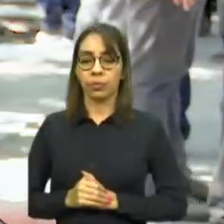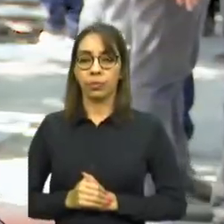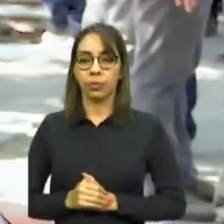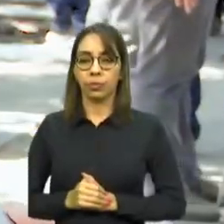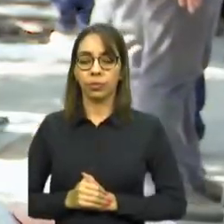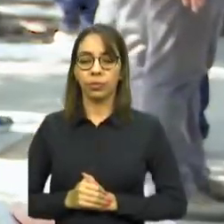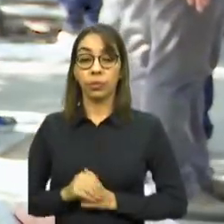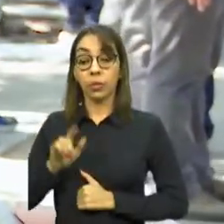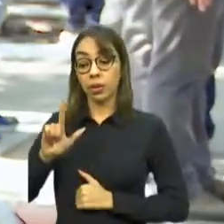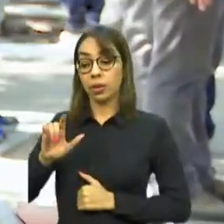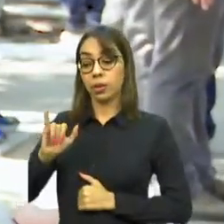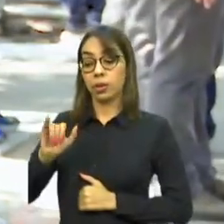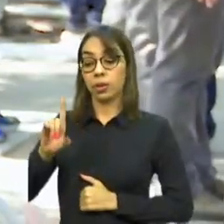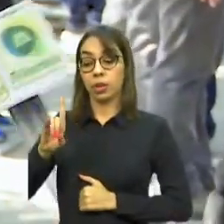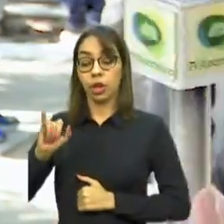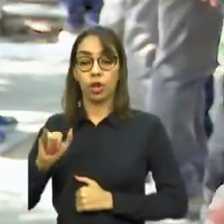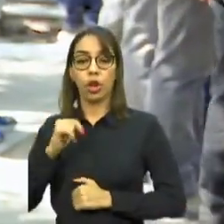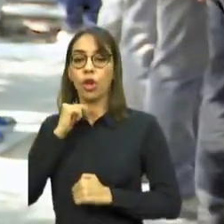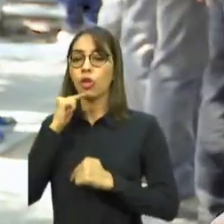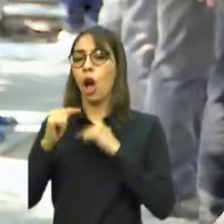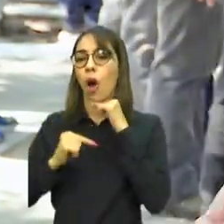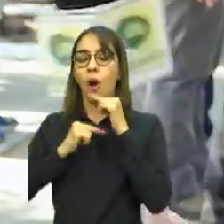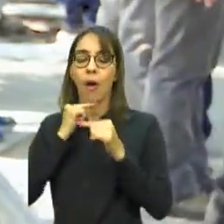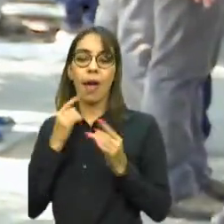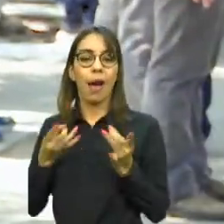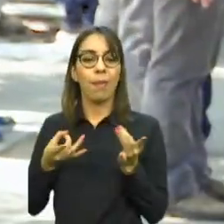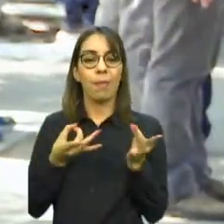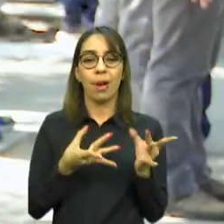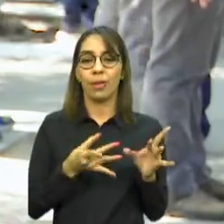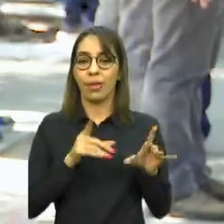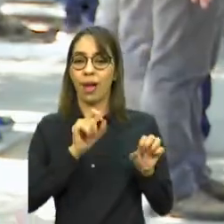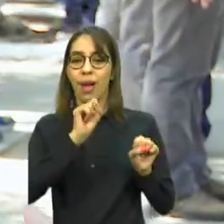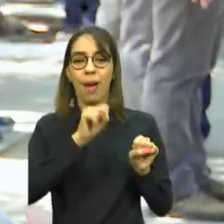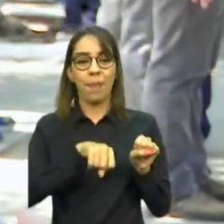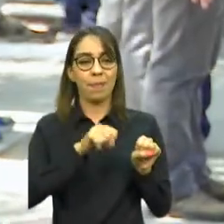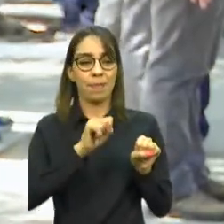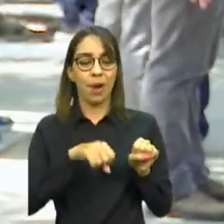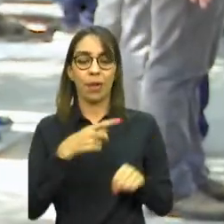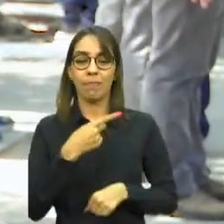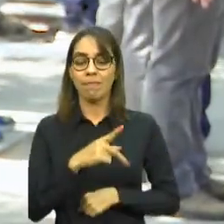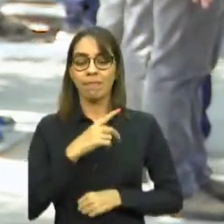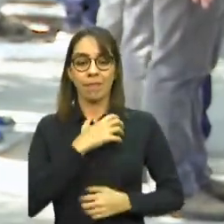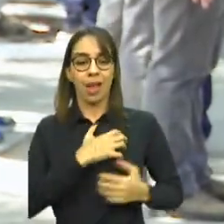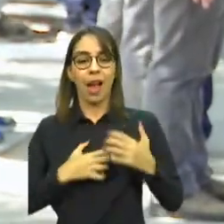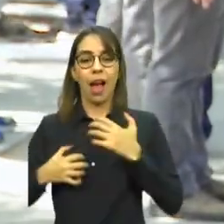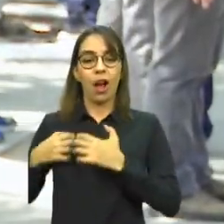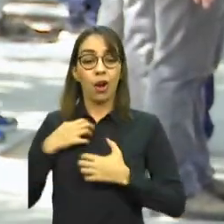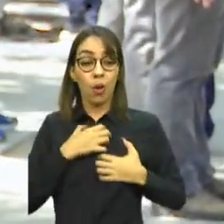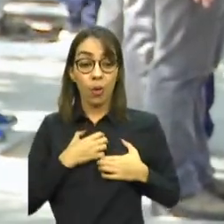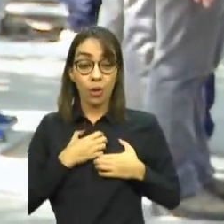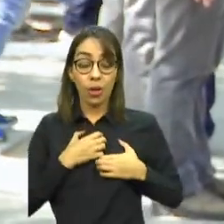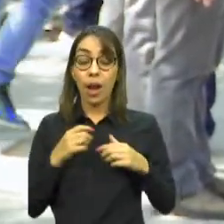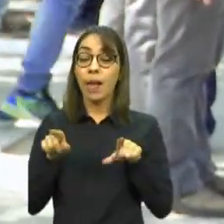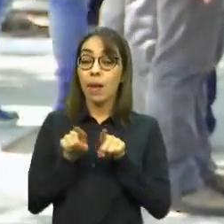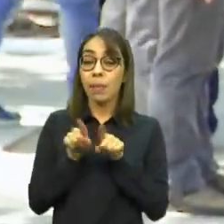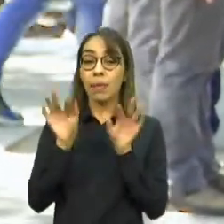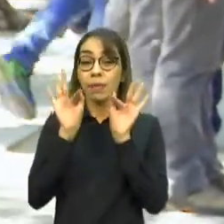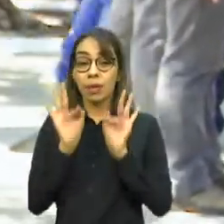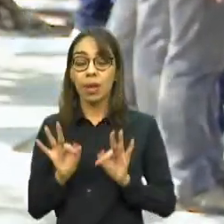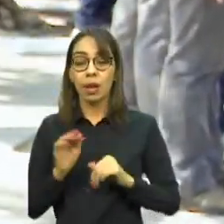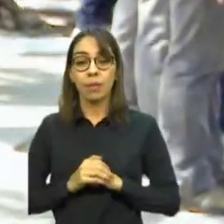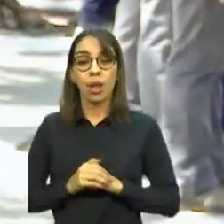Lídia é inseparável da motocicleta. É com ela que divide angústias e alegrias. Sempre eu fui apaixonada por duas